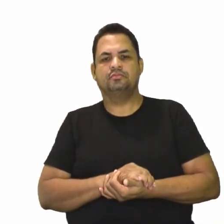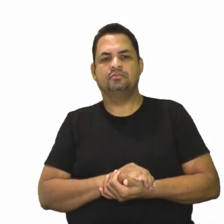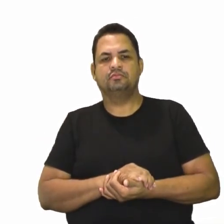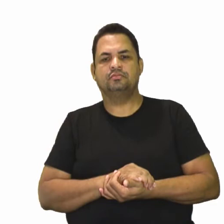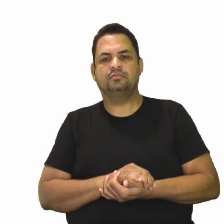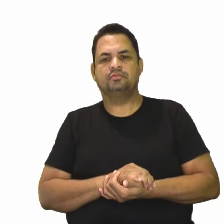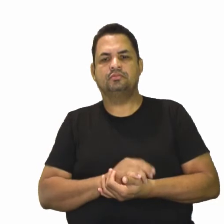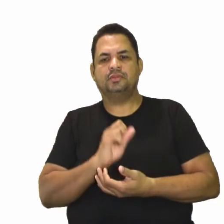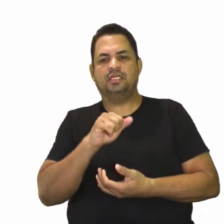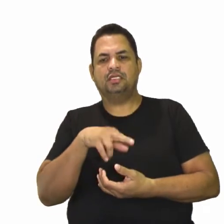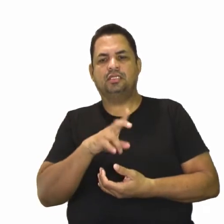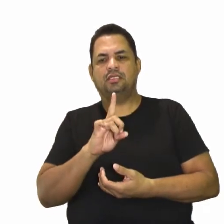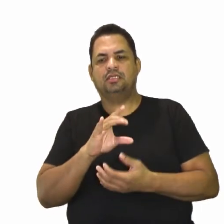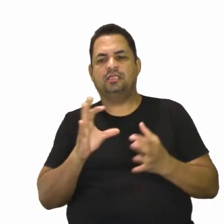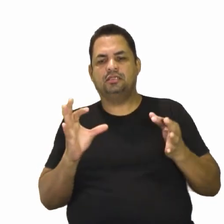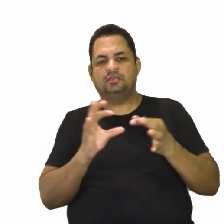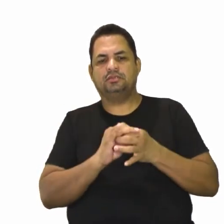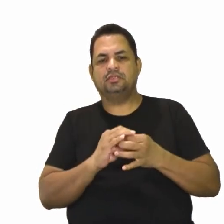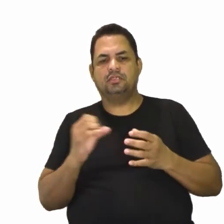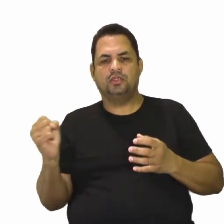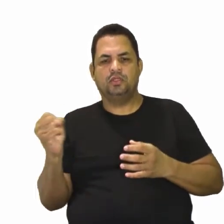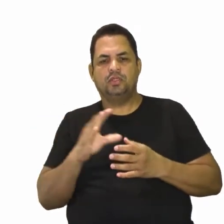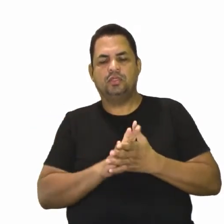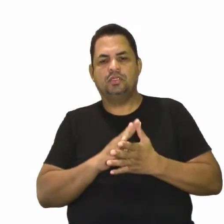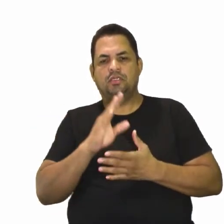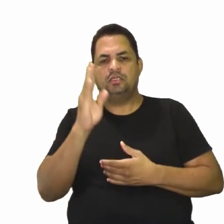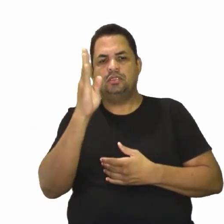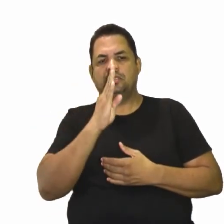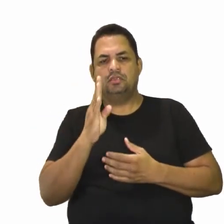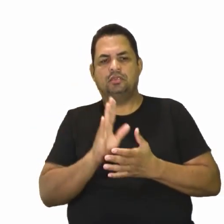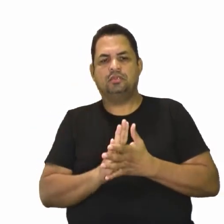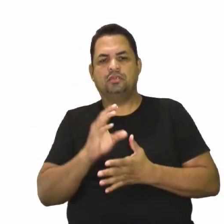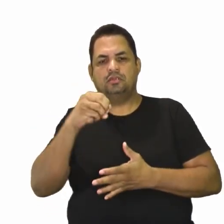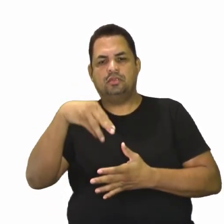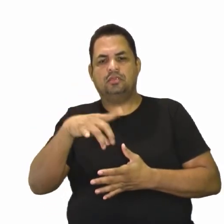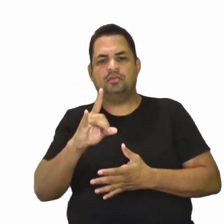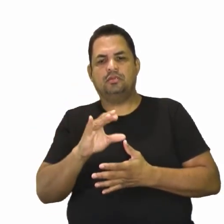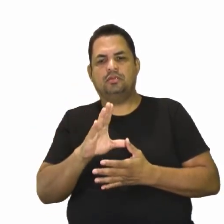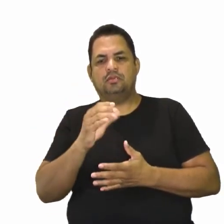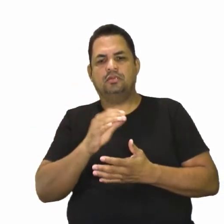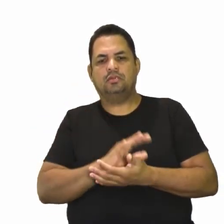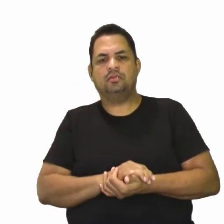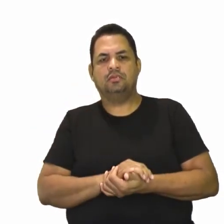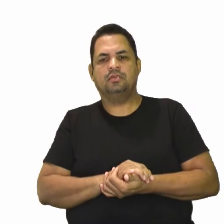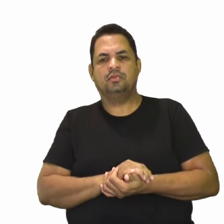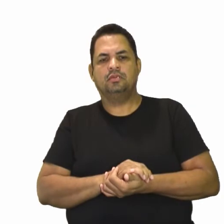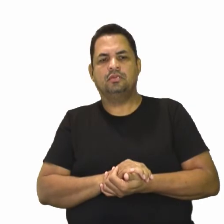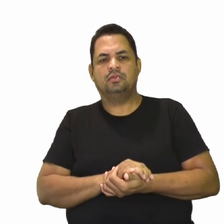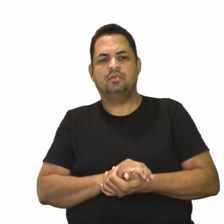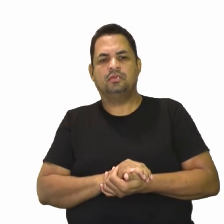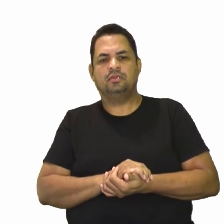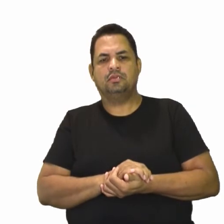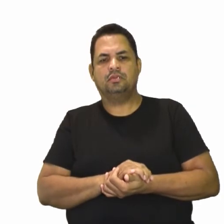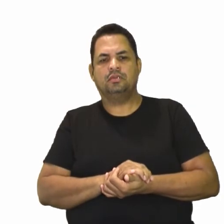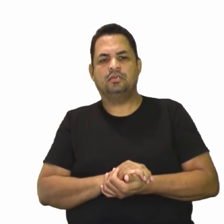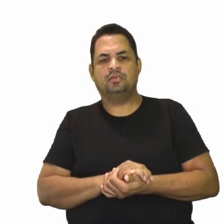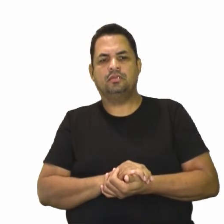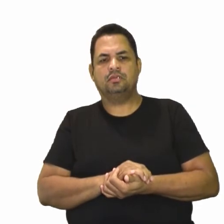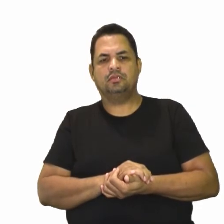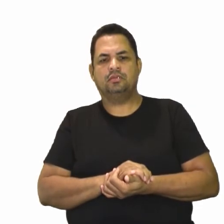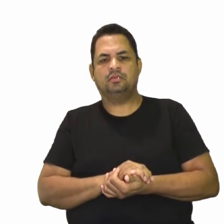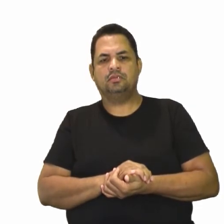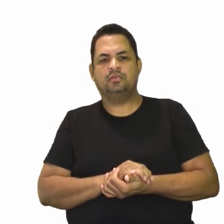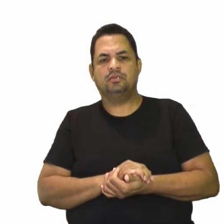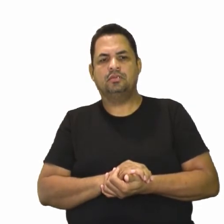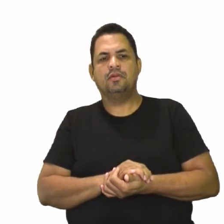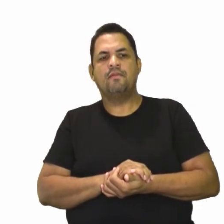Aliança Renovadora Nacional e o MDB, Partido da Mobilidade da Democracia